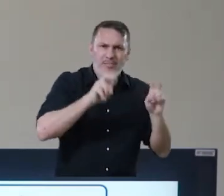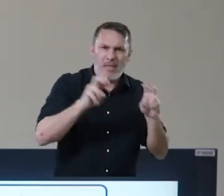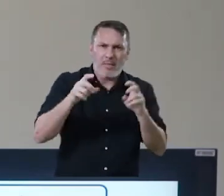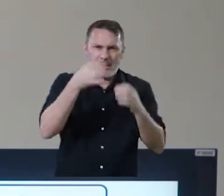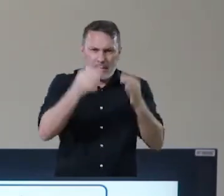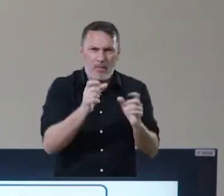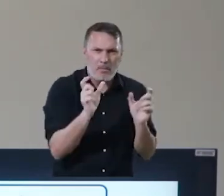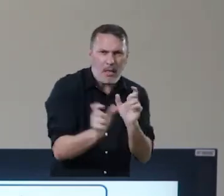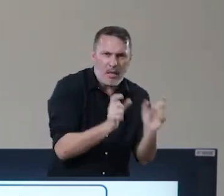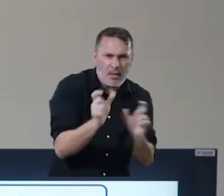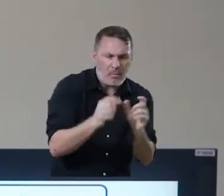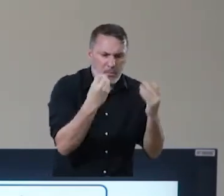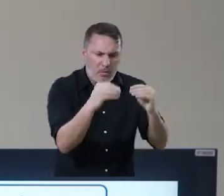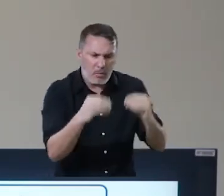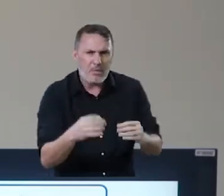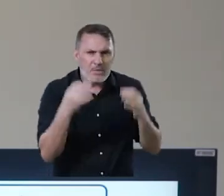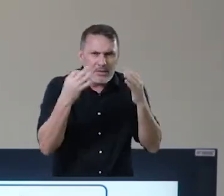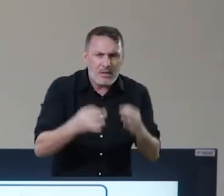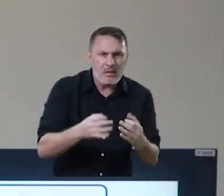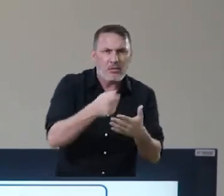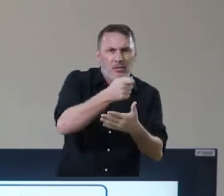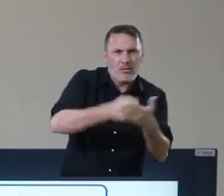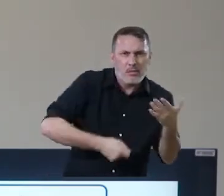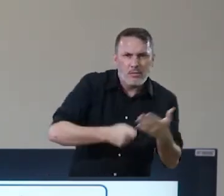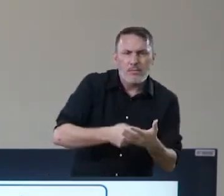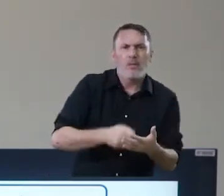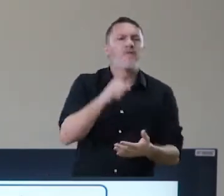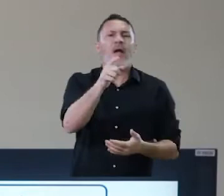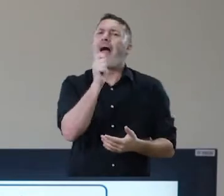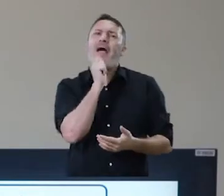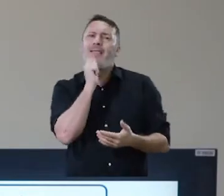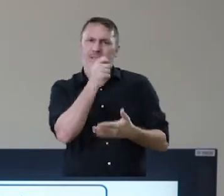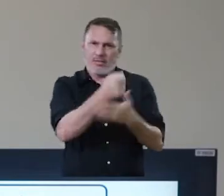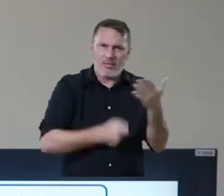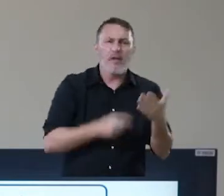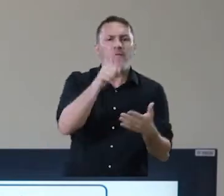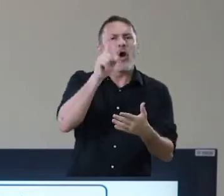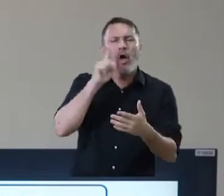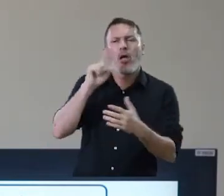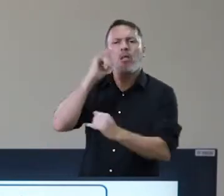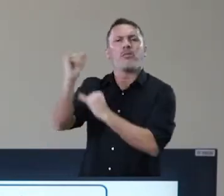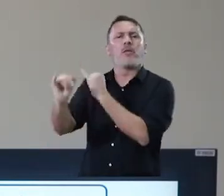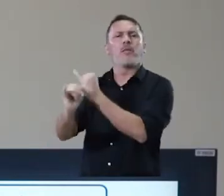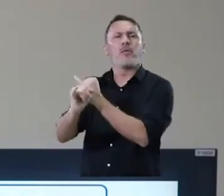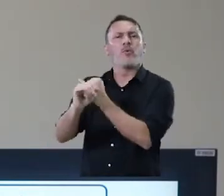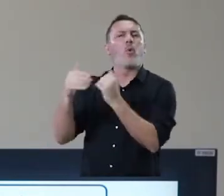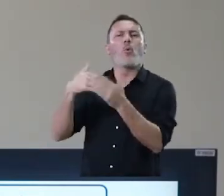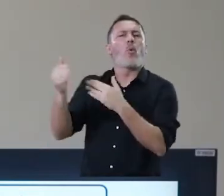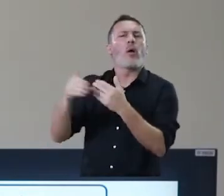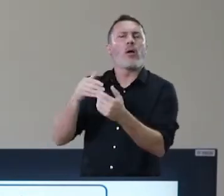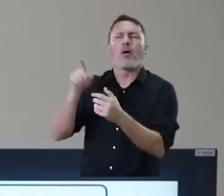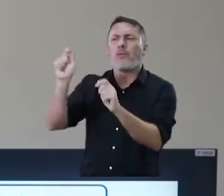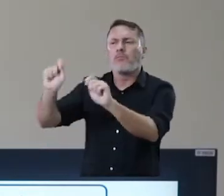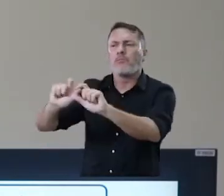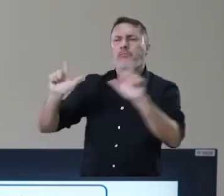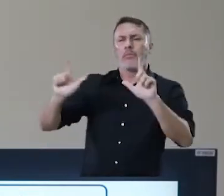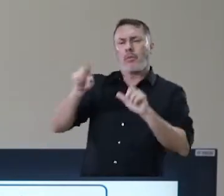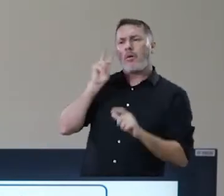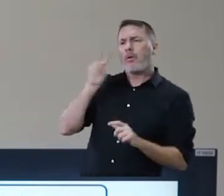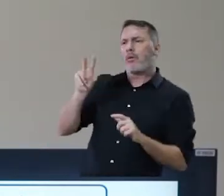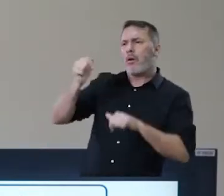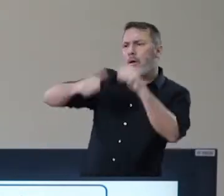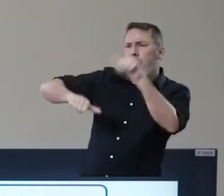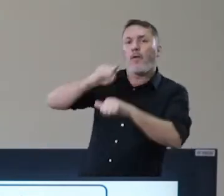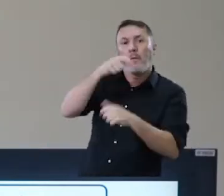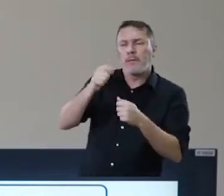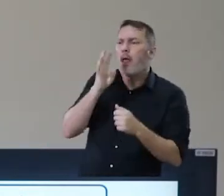do tema. Determinada redação, se você não fez uma redação ainda, pega uma redação na internet, uma redação nota 1000, começa a analisar esse texto.